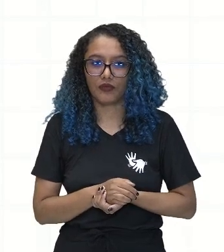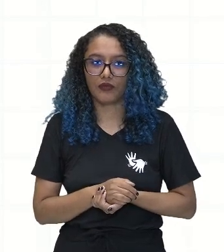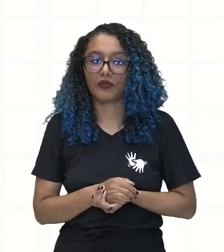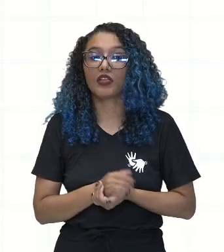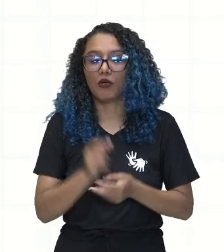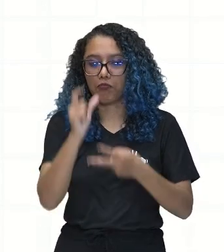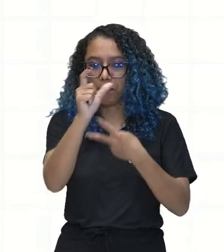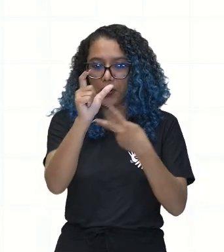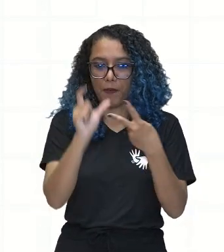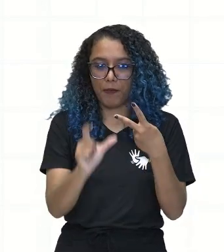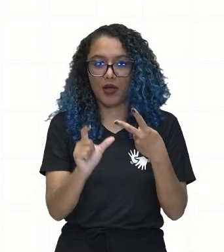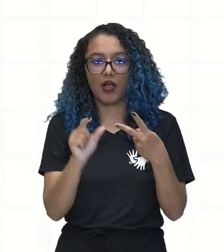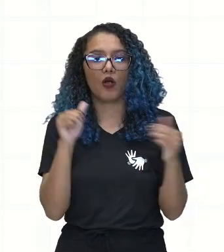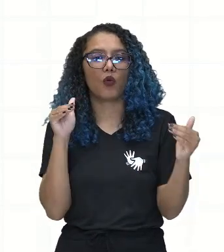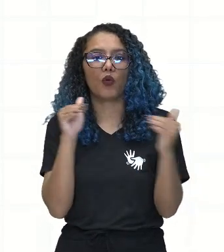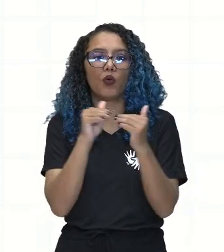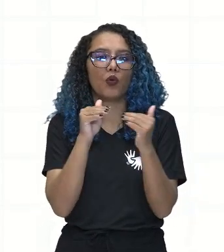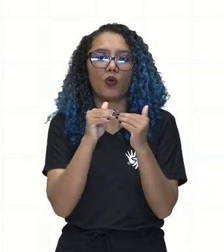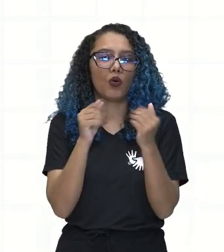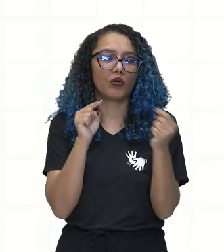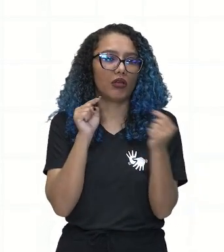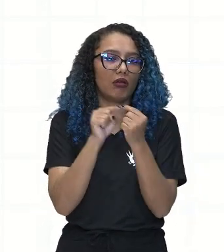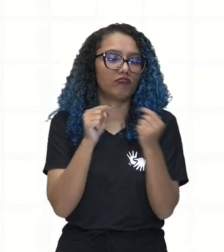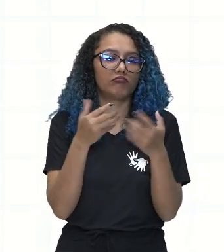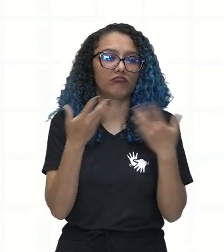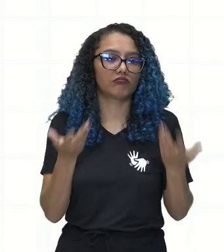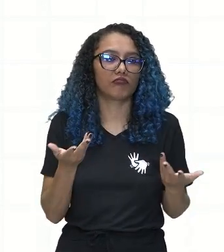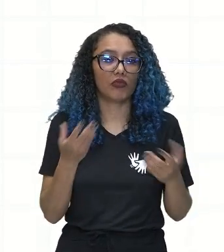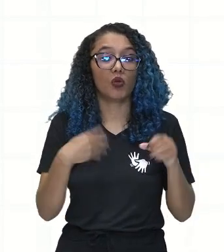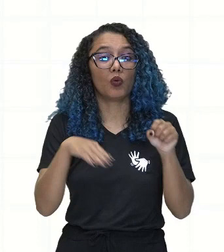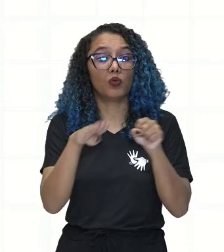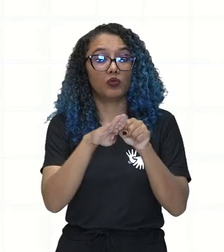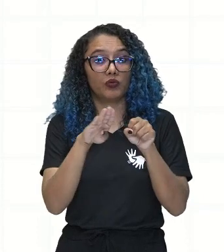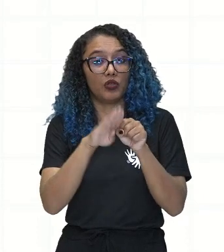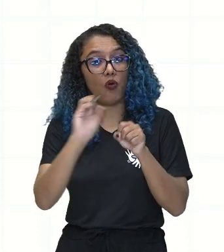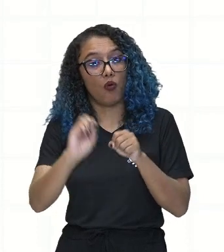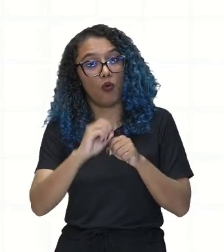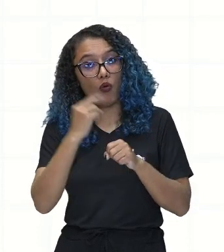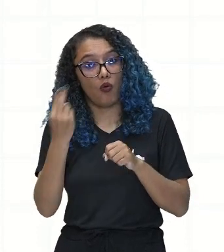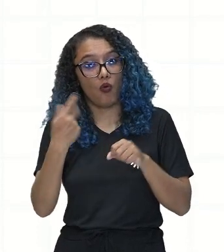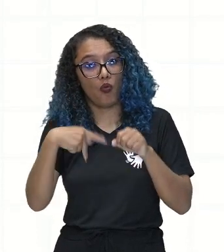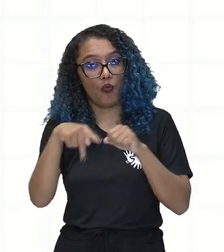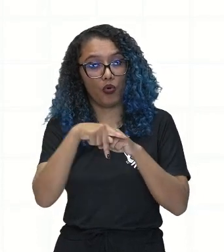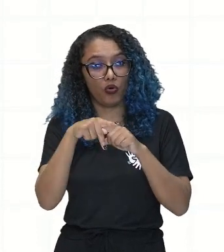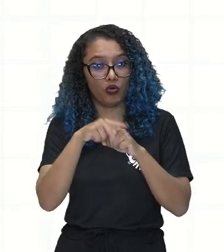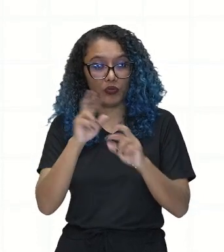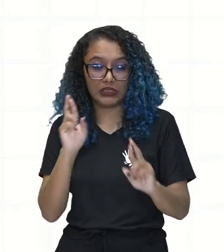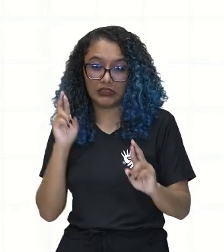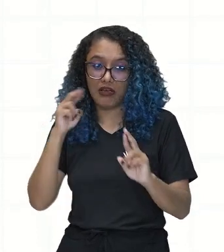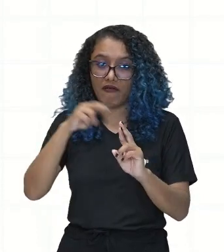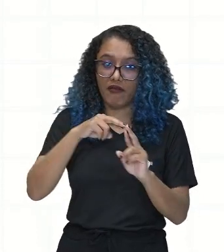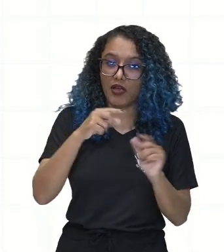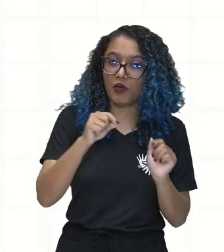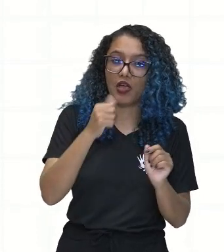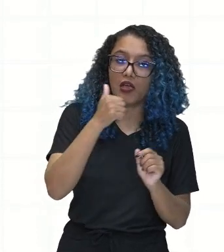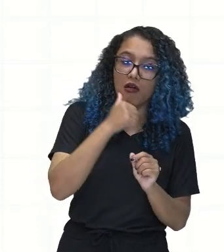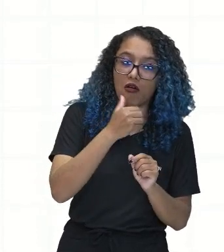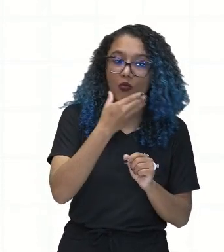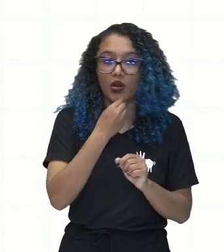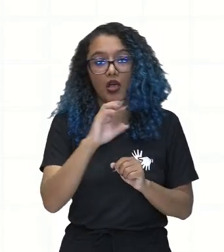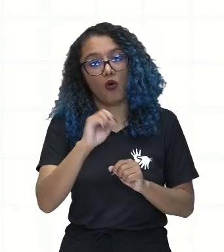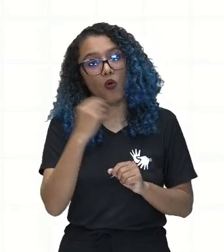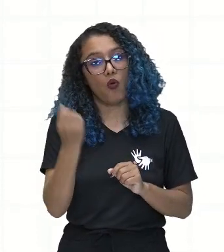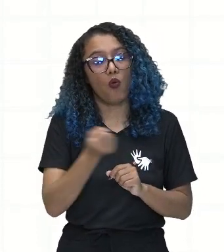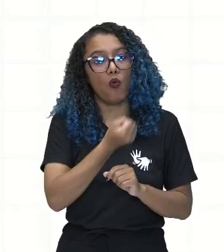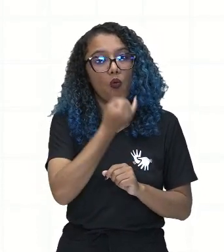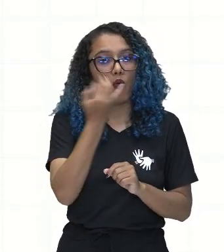próprio concordam com o substantivo ou pronome ao qual se refere em gênero e número,